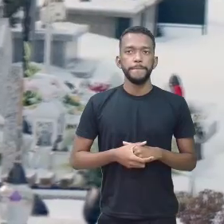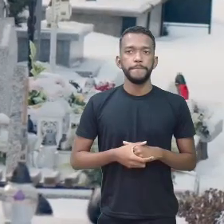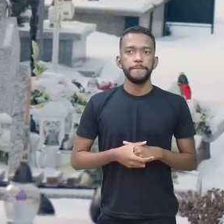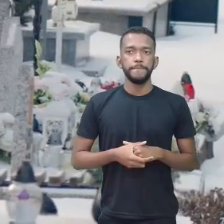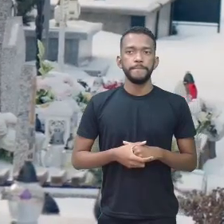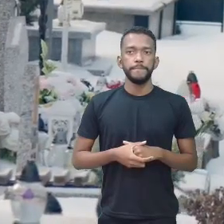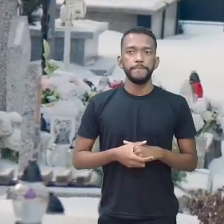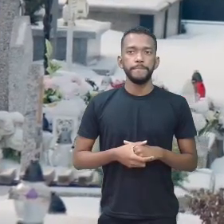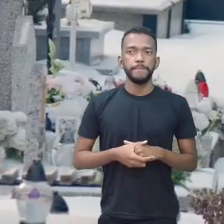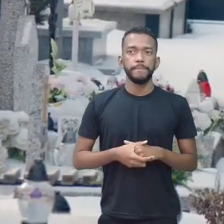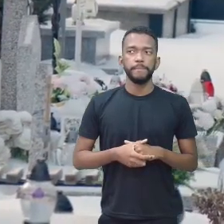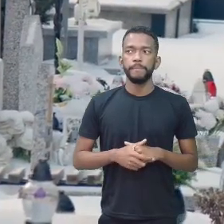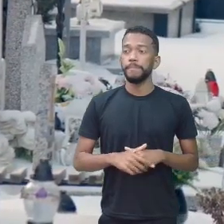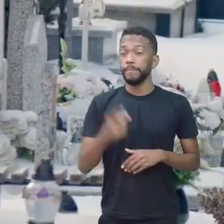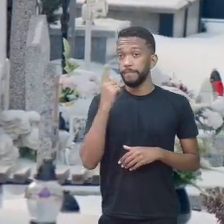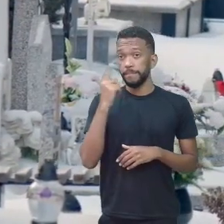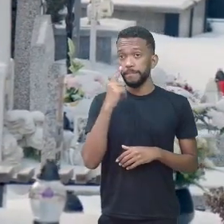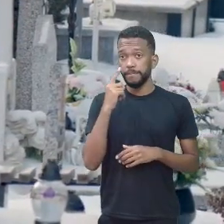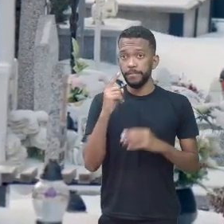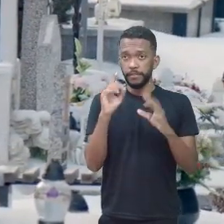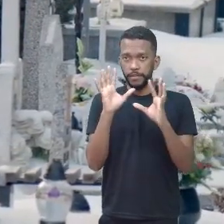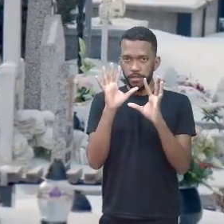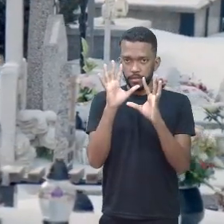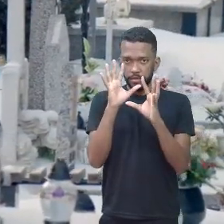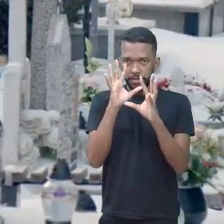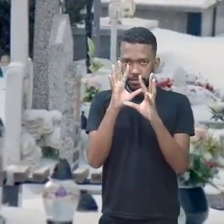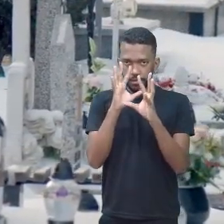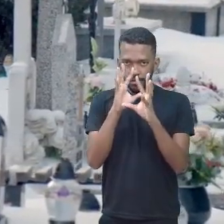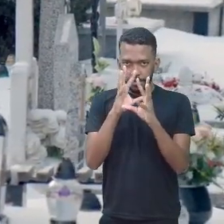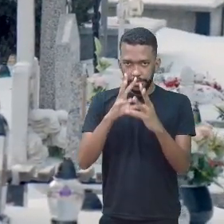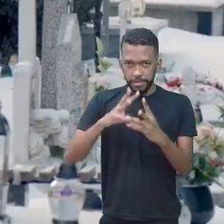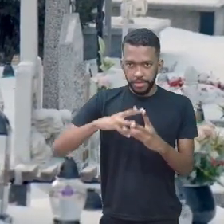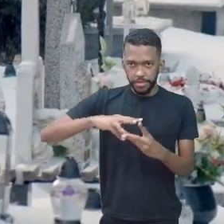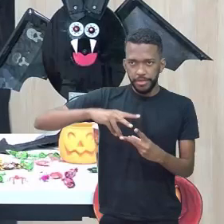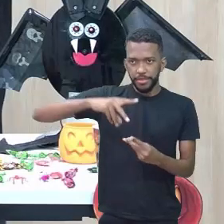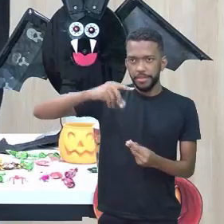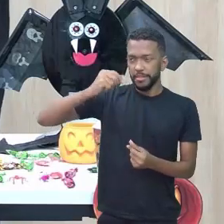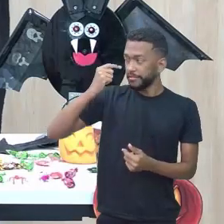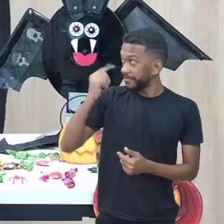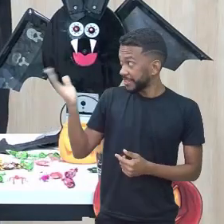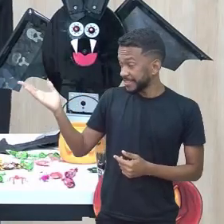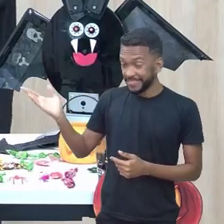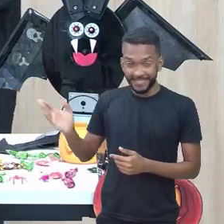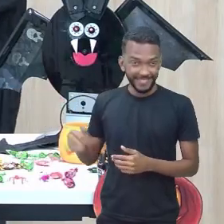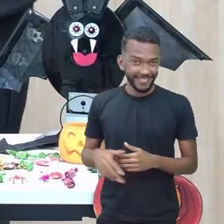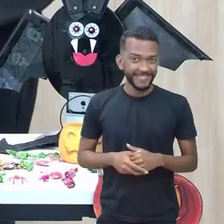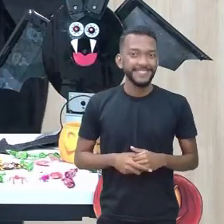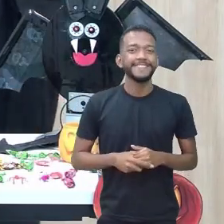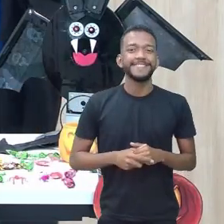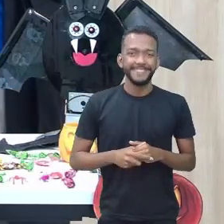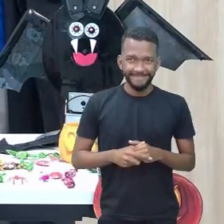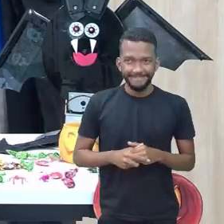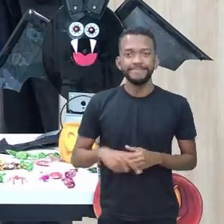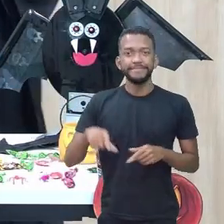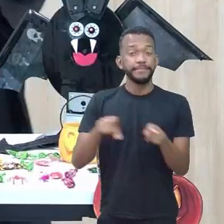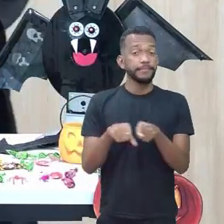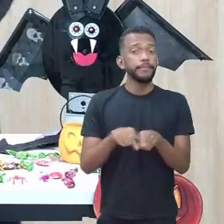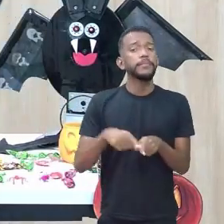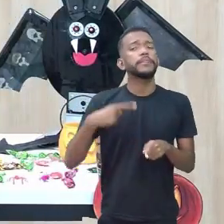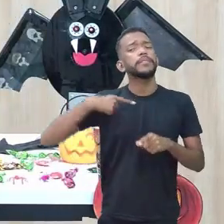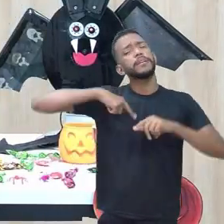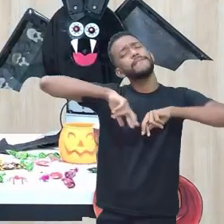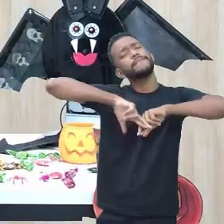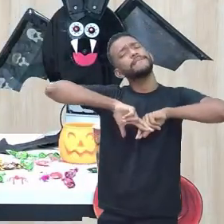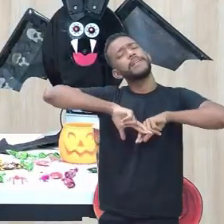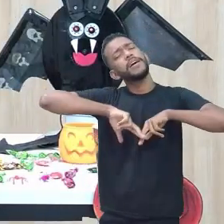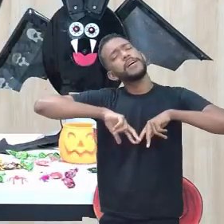ela vai ficando mais... É fantasma, né? É fantasma. Então, essa é uma outra lenda, e tem várias lendas,